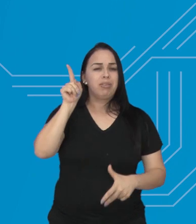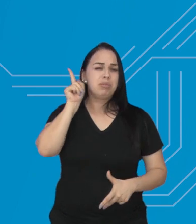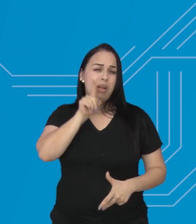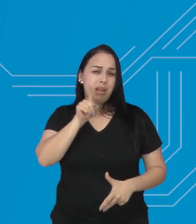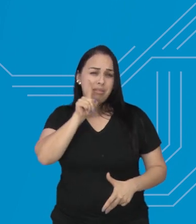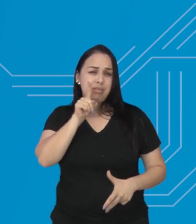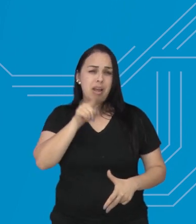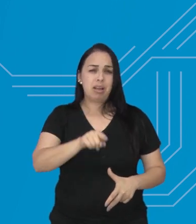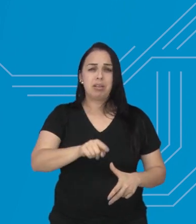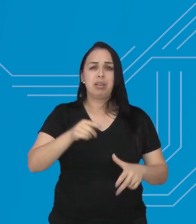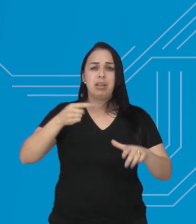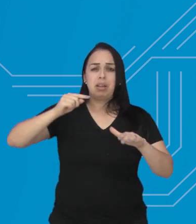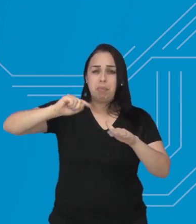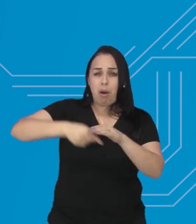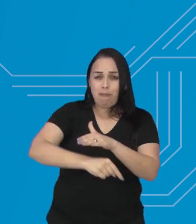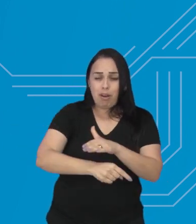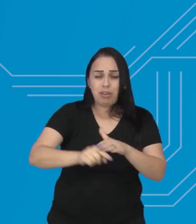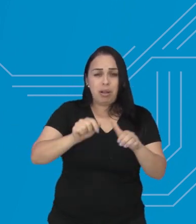Estados Unidos em